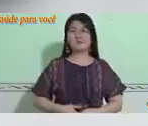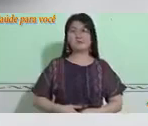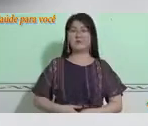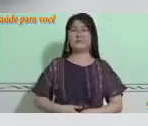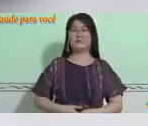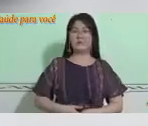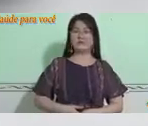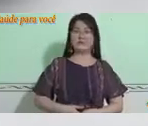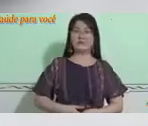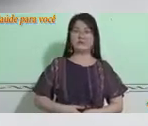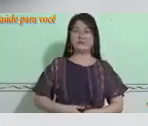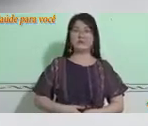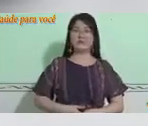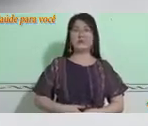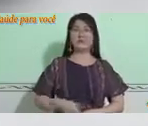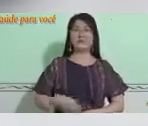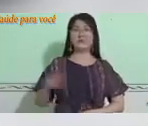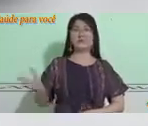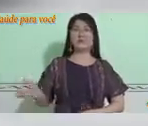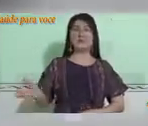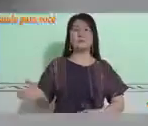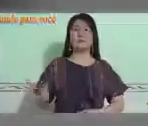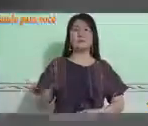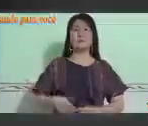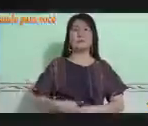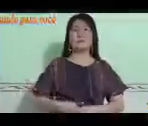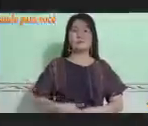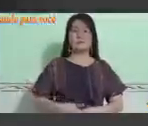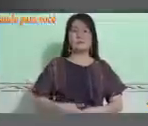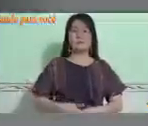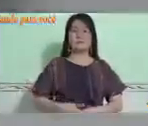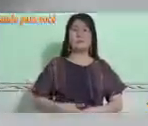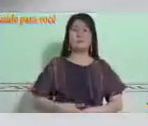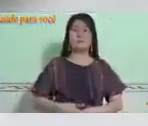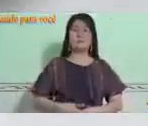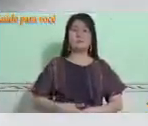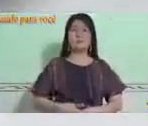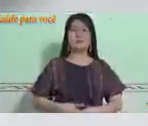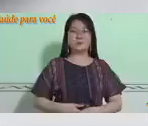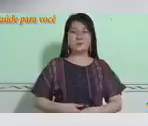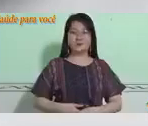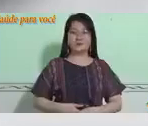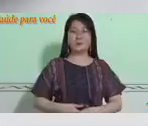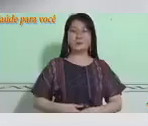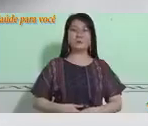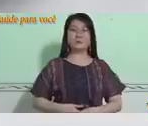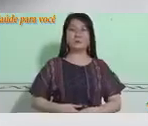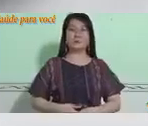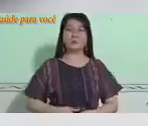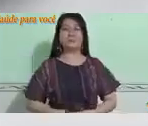TIPOSDSIRURGIAPARARTIROIDE A cirurgia de tireoide é feita como anestesia geral e durante a operação,